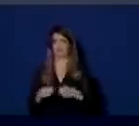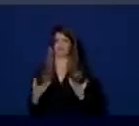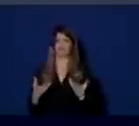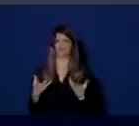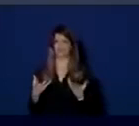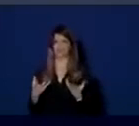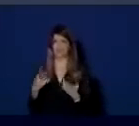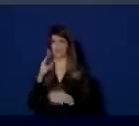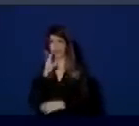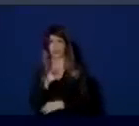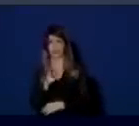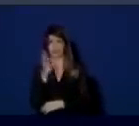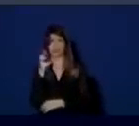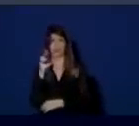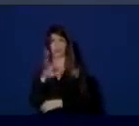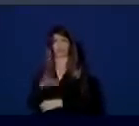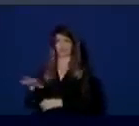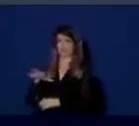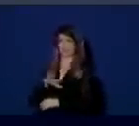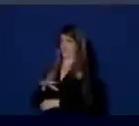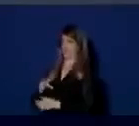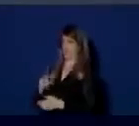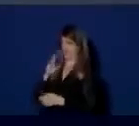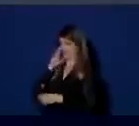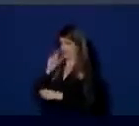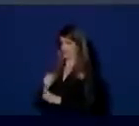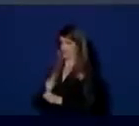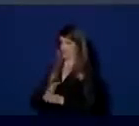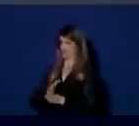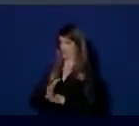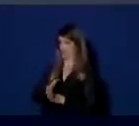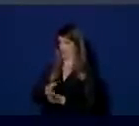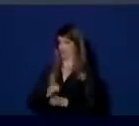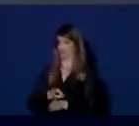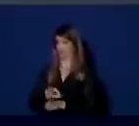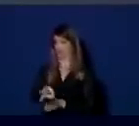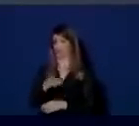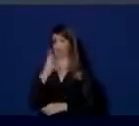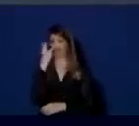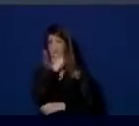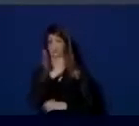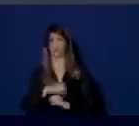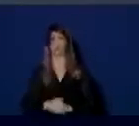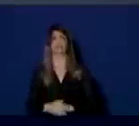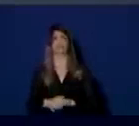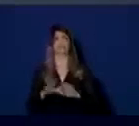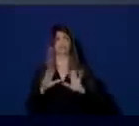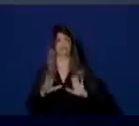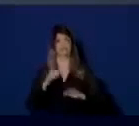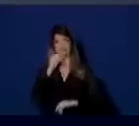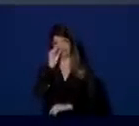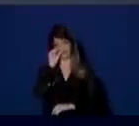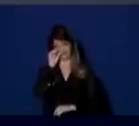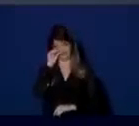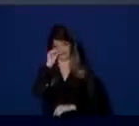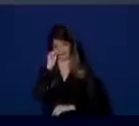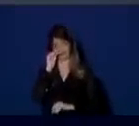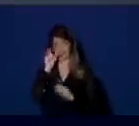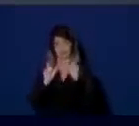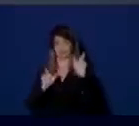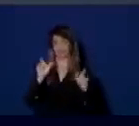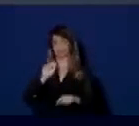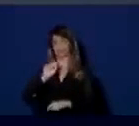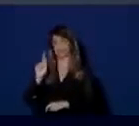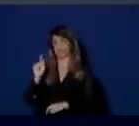fala, puxa, mercado é eficiente, é tudo contínuo, tudo é continuous compounding, é tudo lindo. Mas, na verdade, as pessoas têm mandato, os